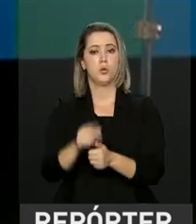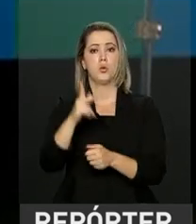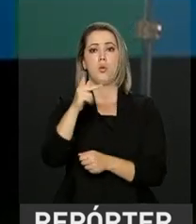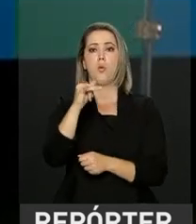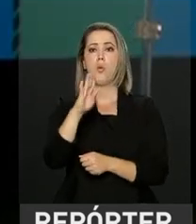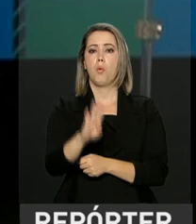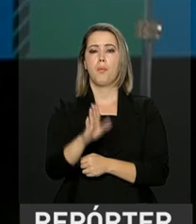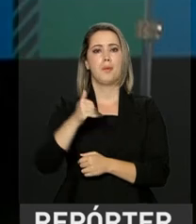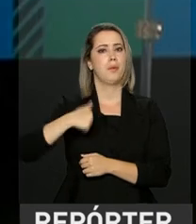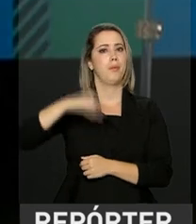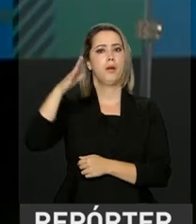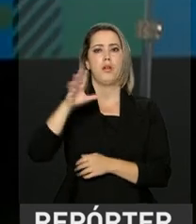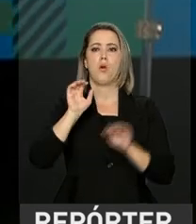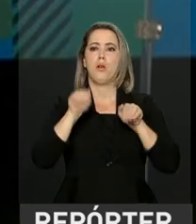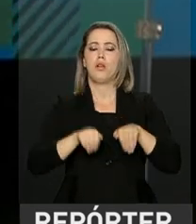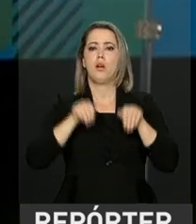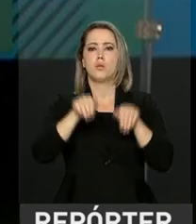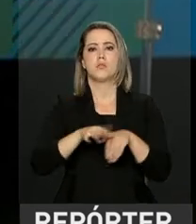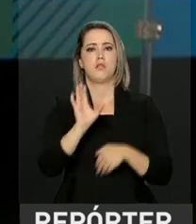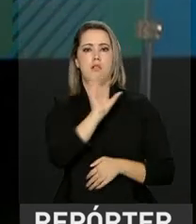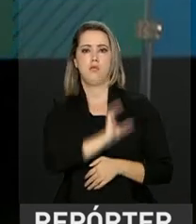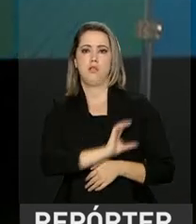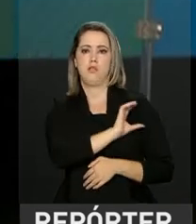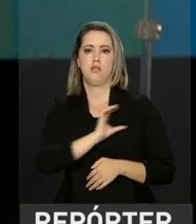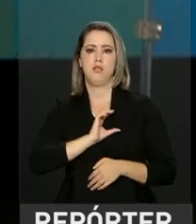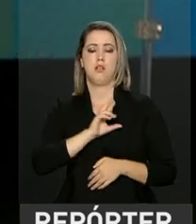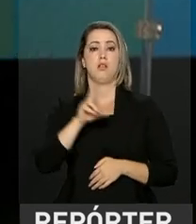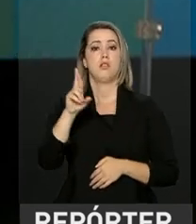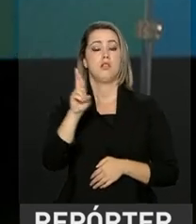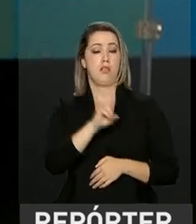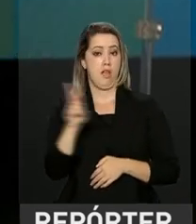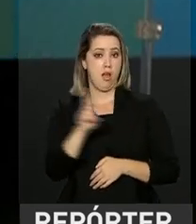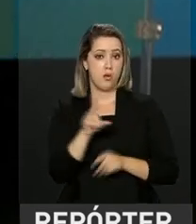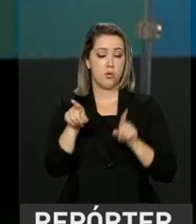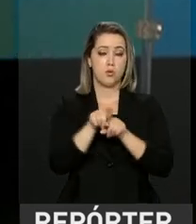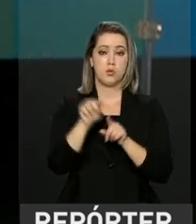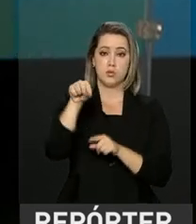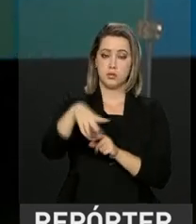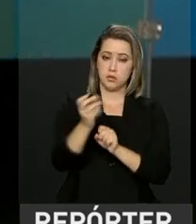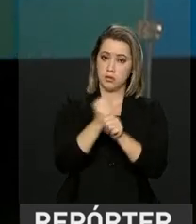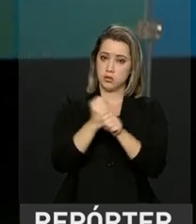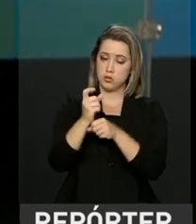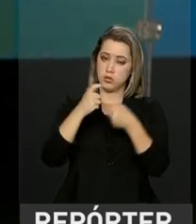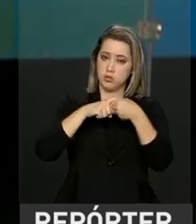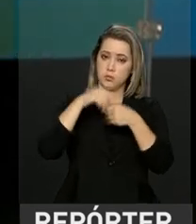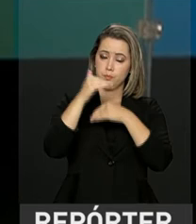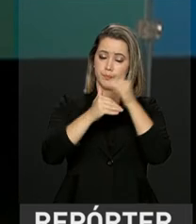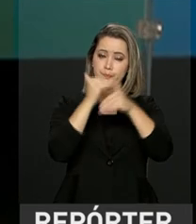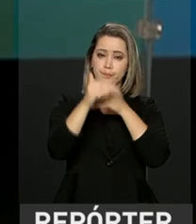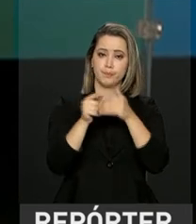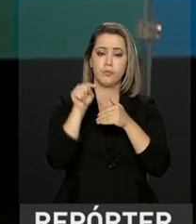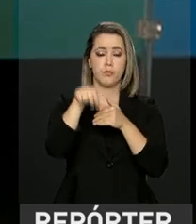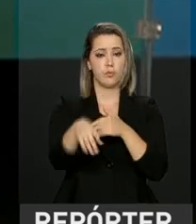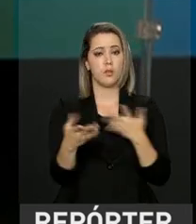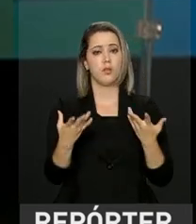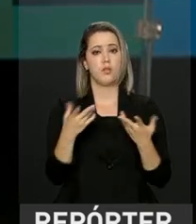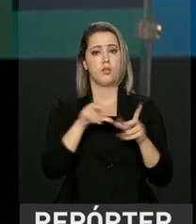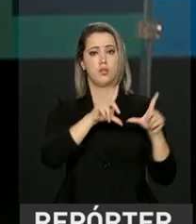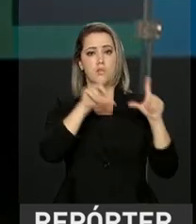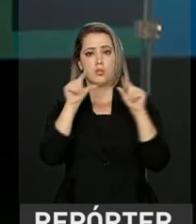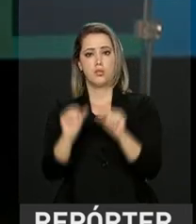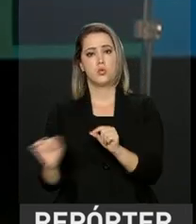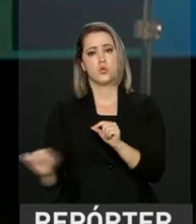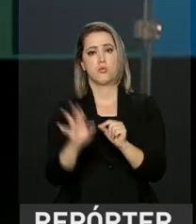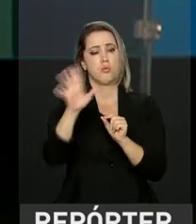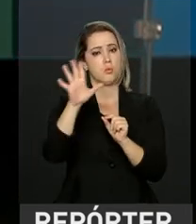maior do que a austrália o canadá ea rússia um país que neste ano vai voltar a crescer eu faço que diminuir a